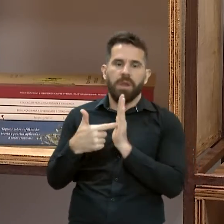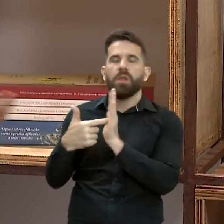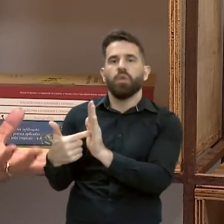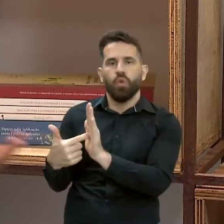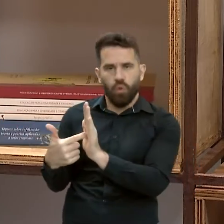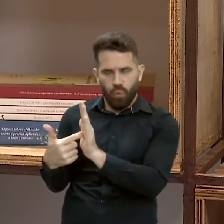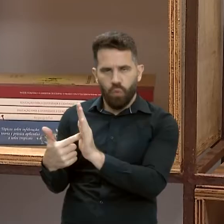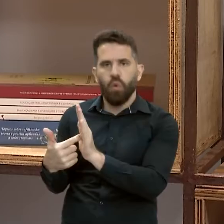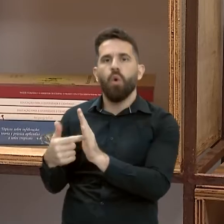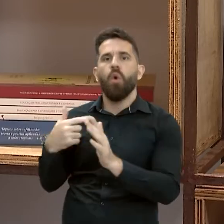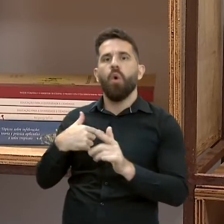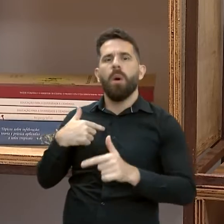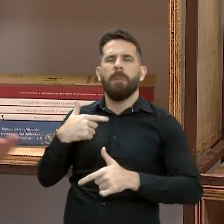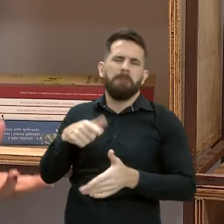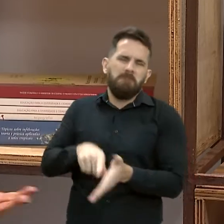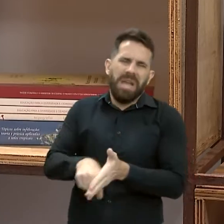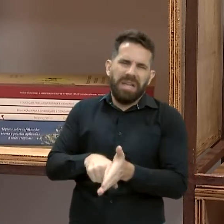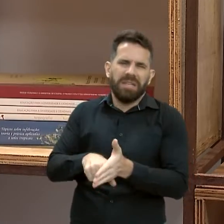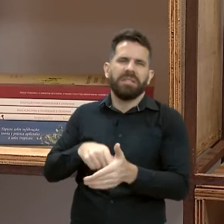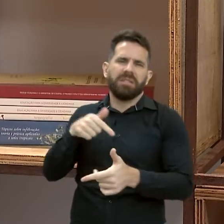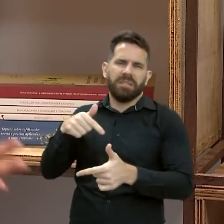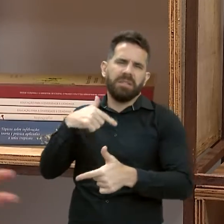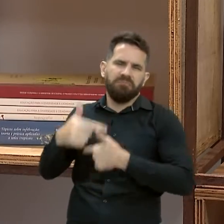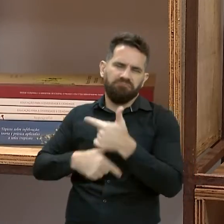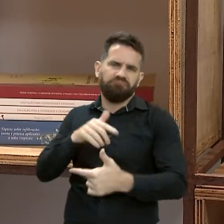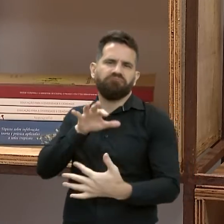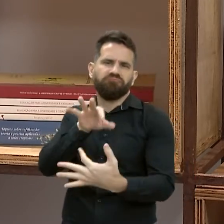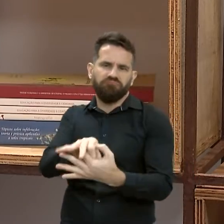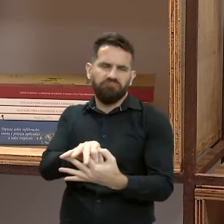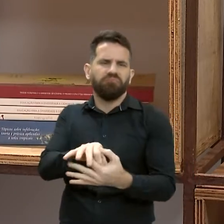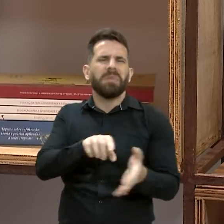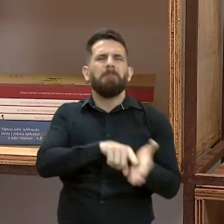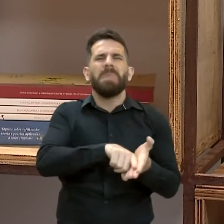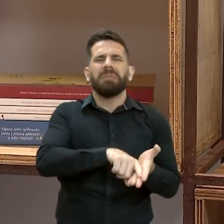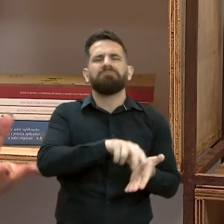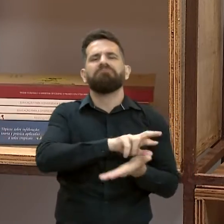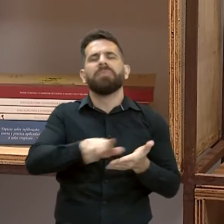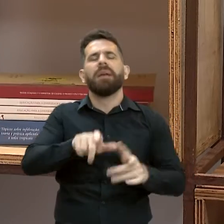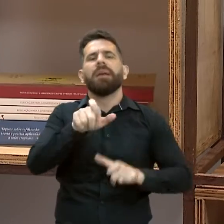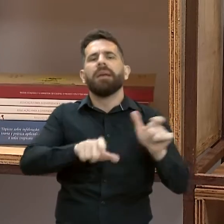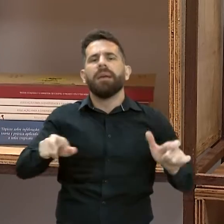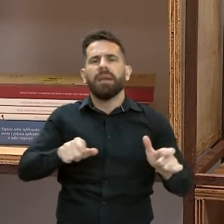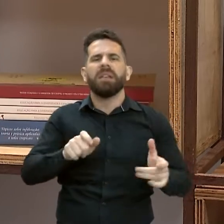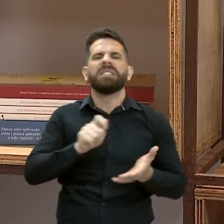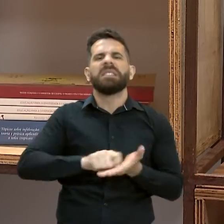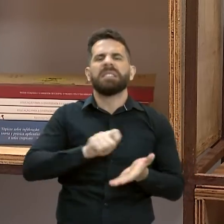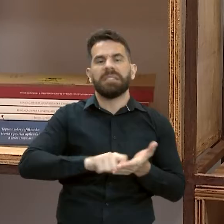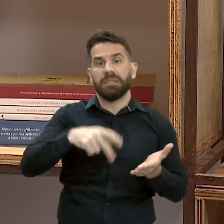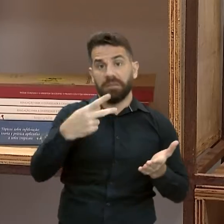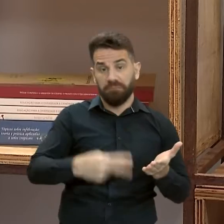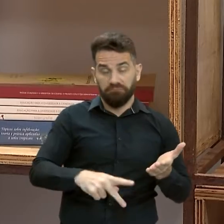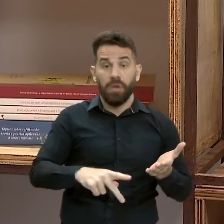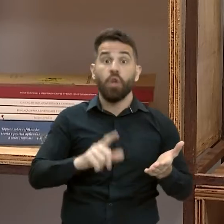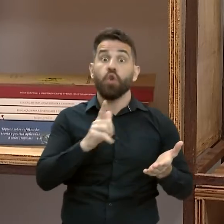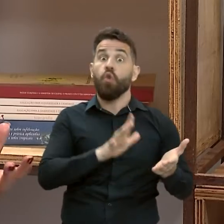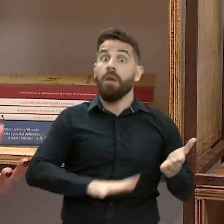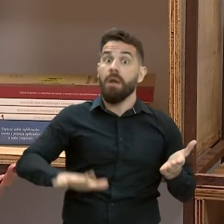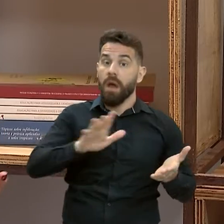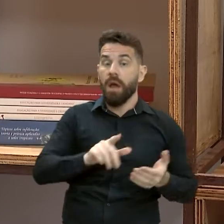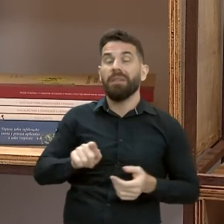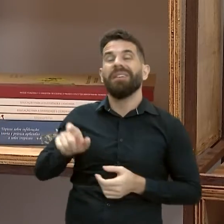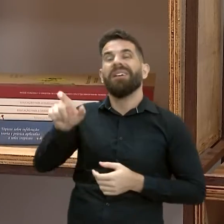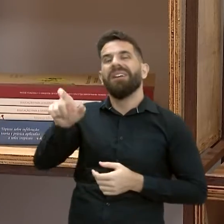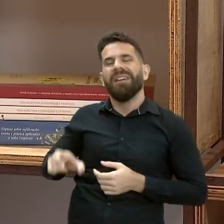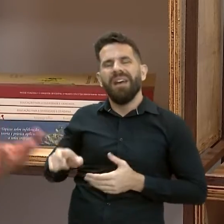eu pesquiso os escritores goianos, né? Pesquisei Bernardo Ellis na Universidade de Coimbra, e